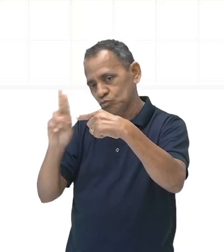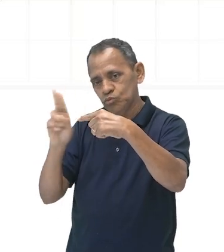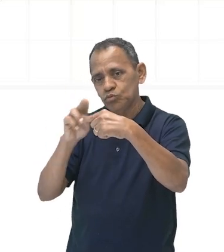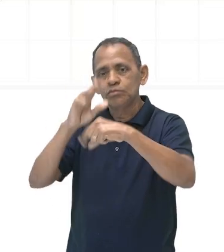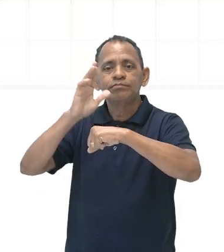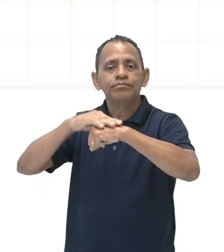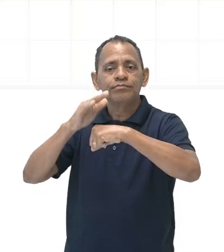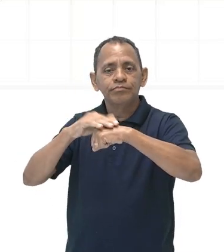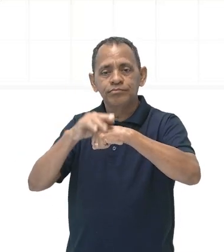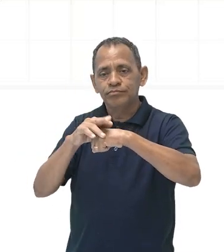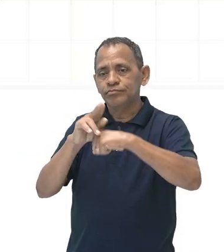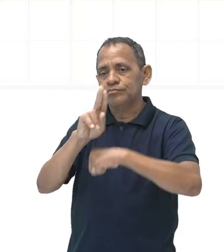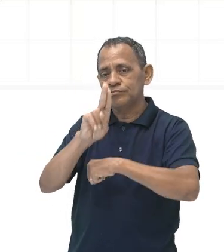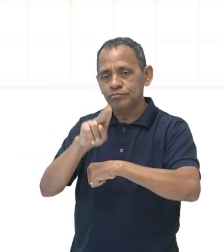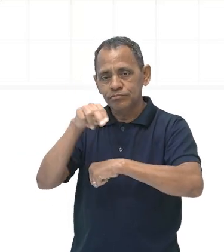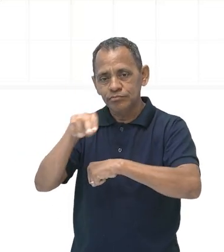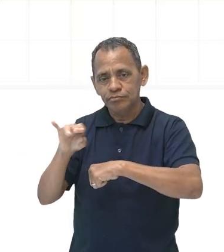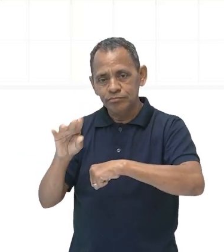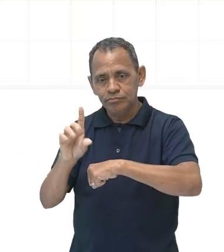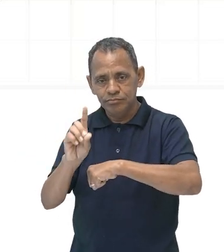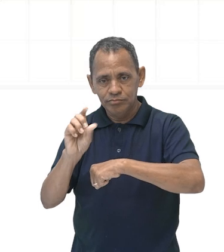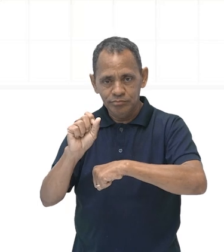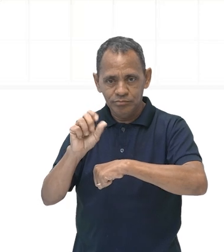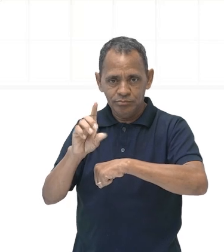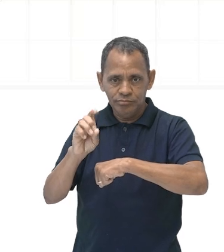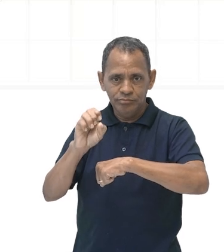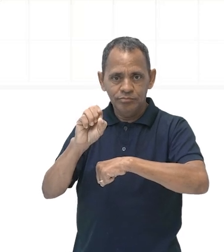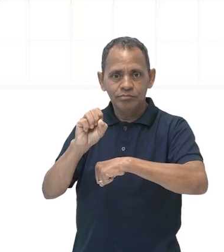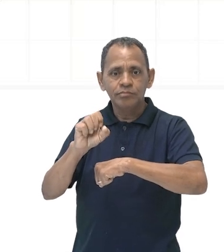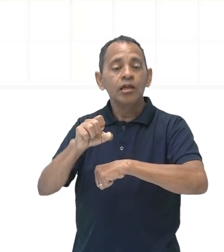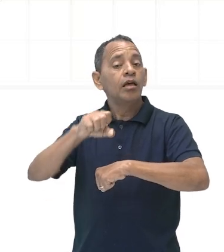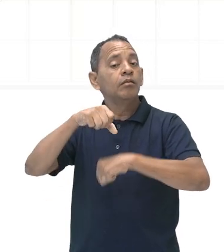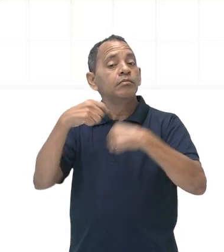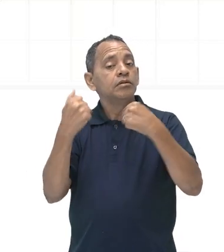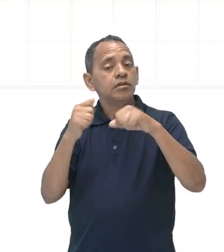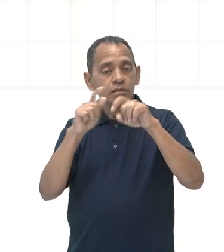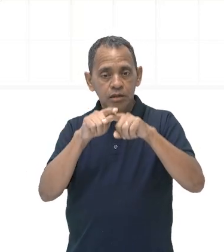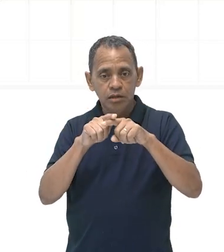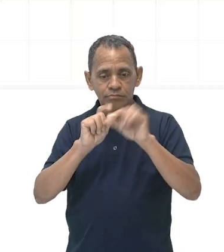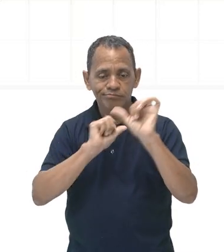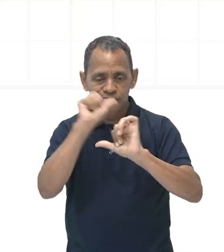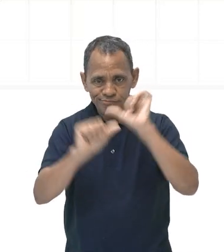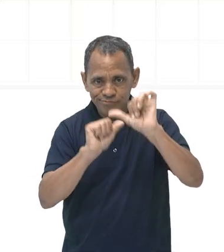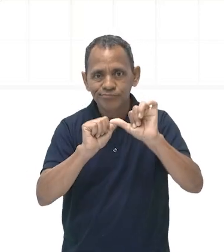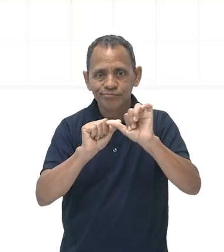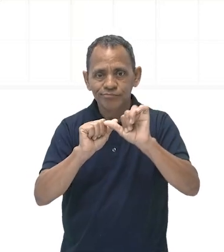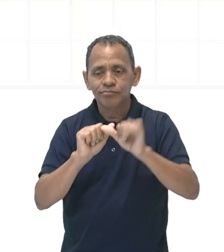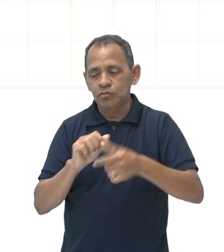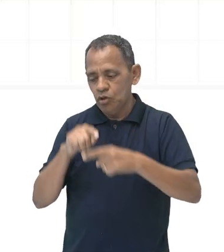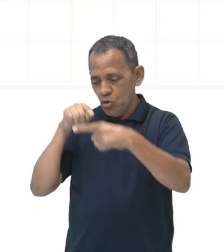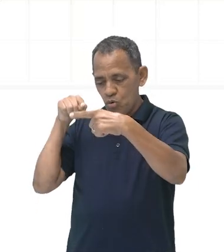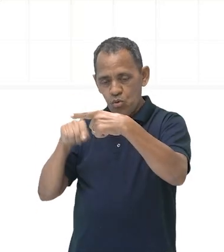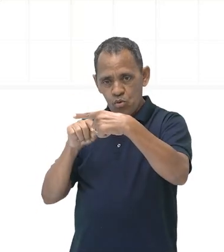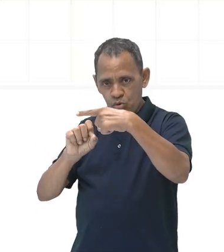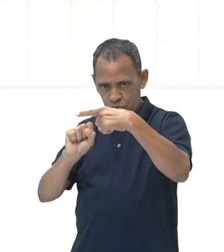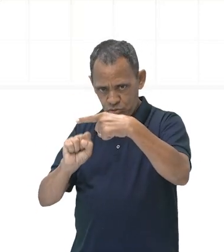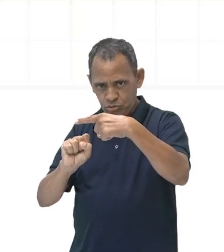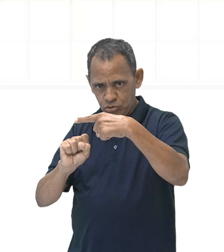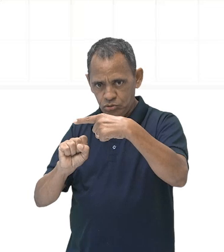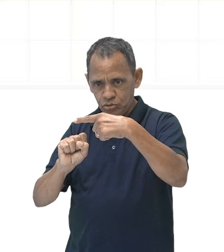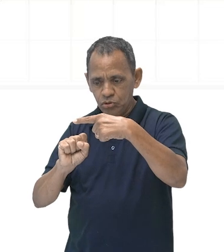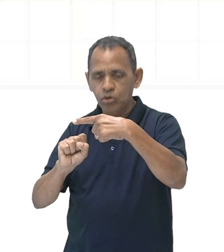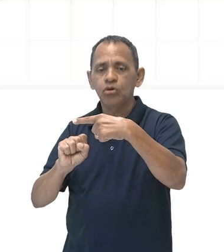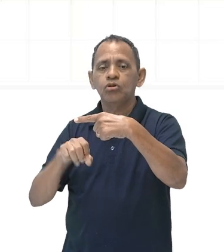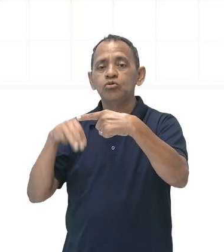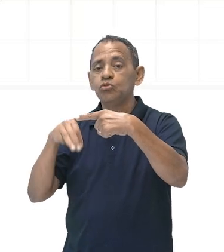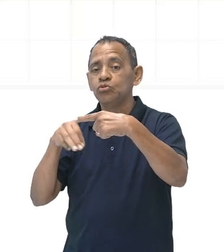mesma unidade, né? Eu tenho que transformar esse 8 horas em minutos também, para ficar igual minutos com